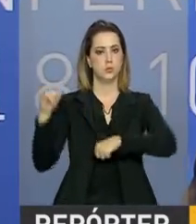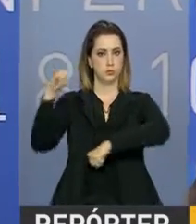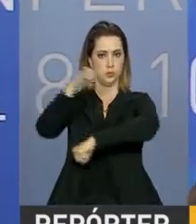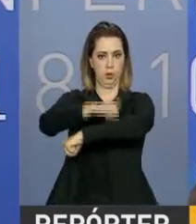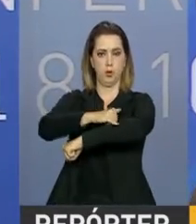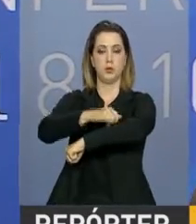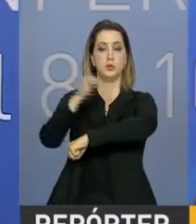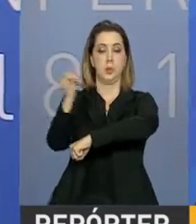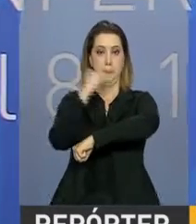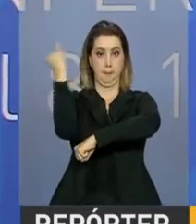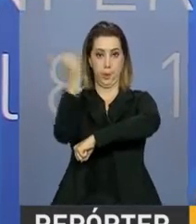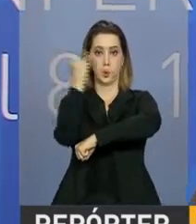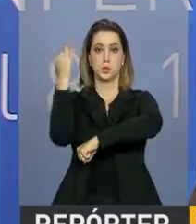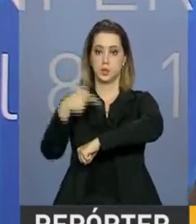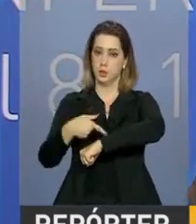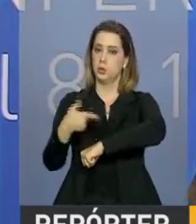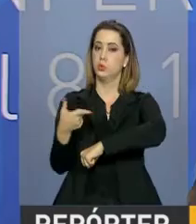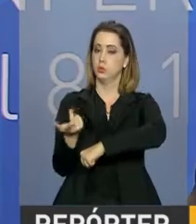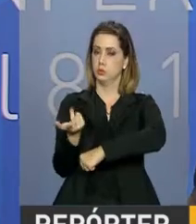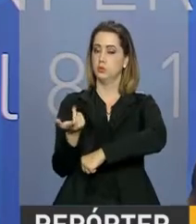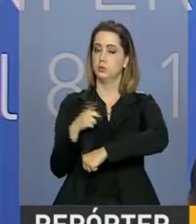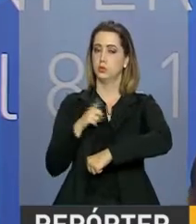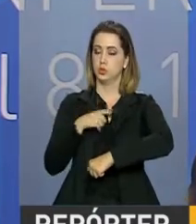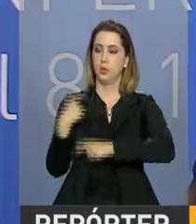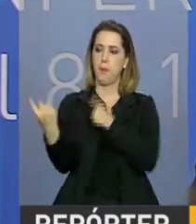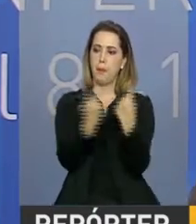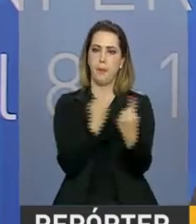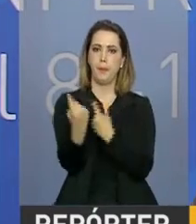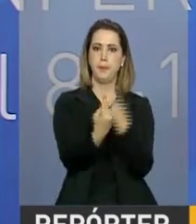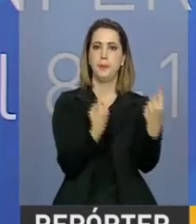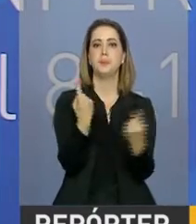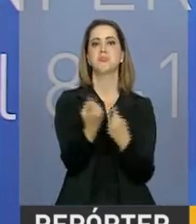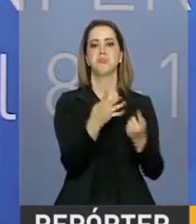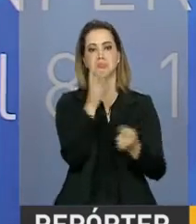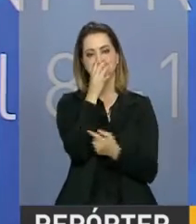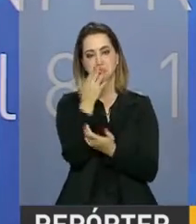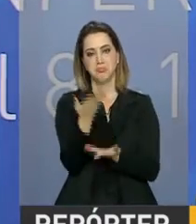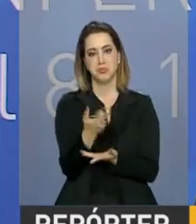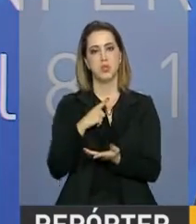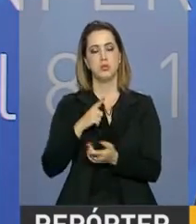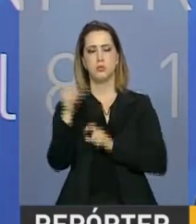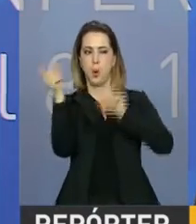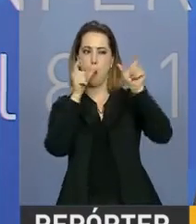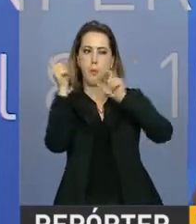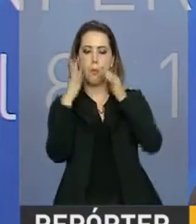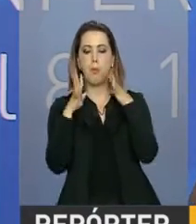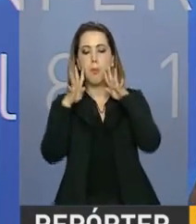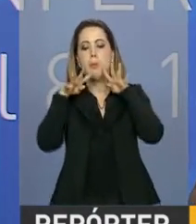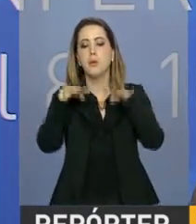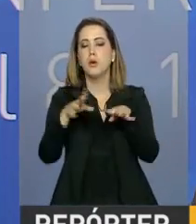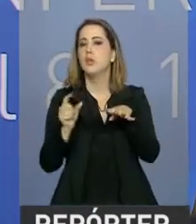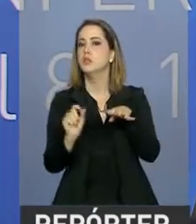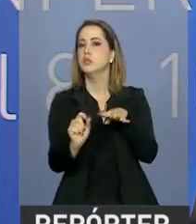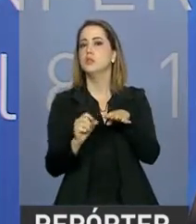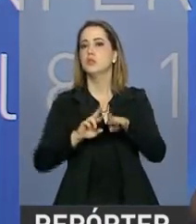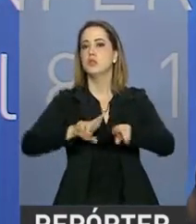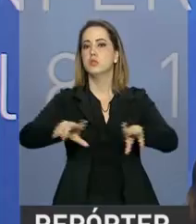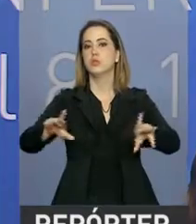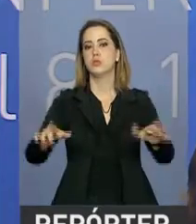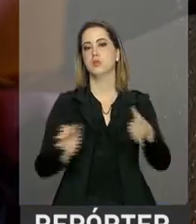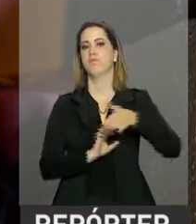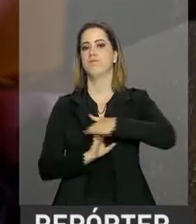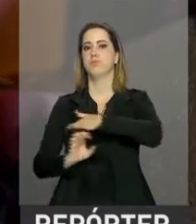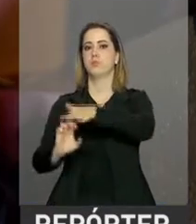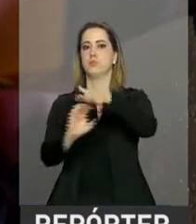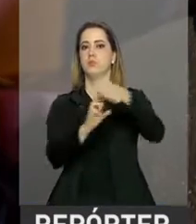com movimentação de passageiros expressiva e que já tem despertado o interesse de vários players nacionais e